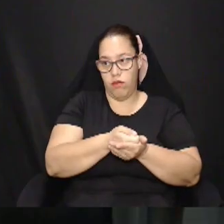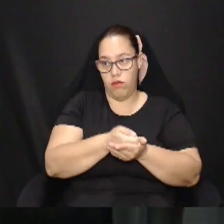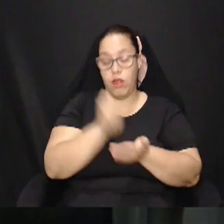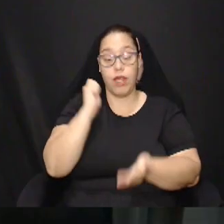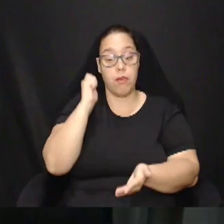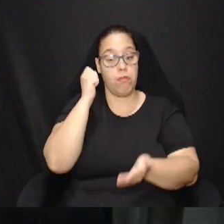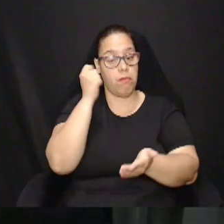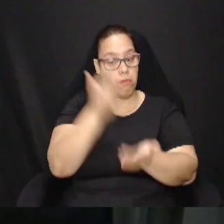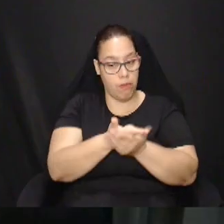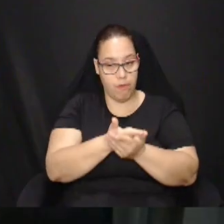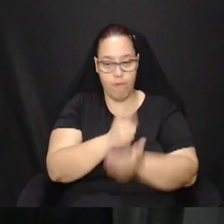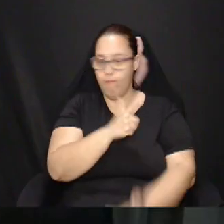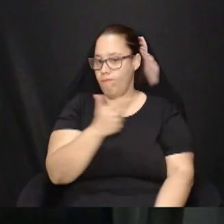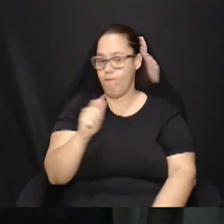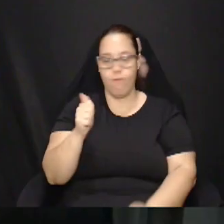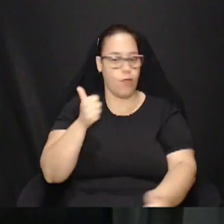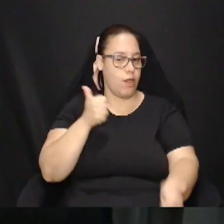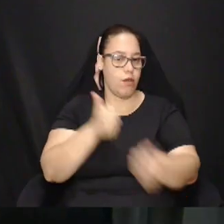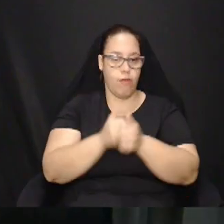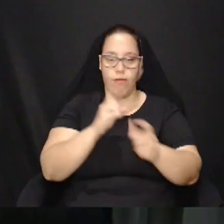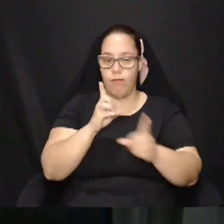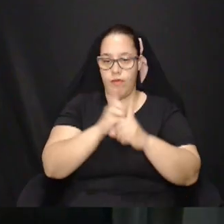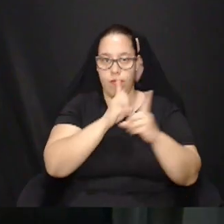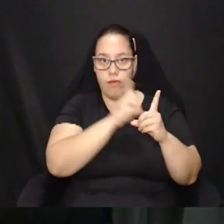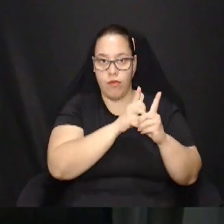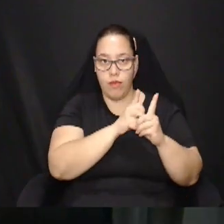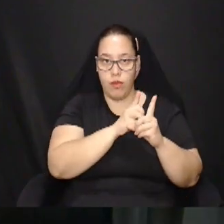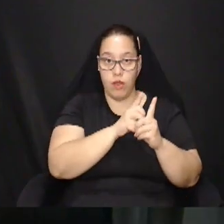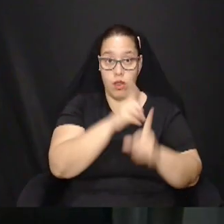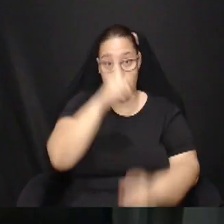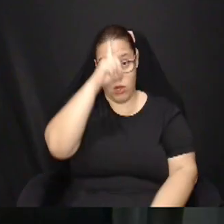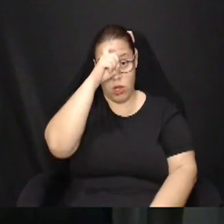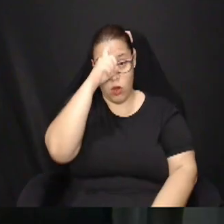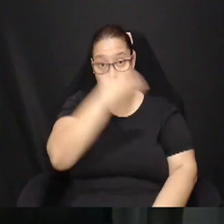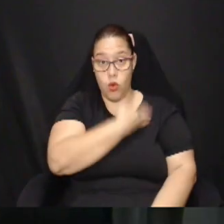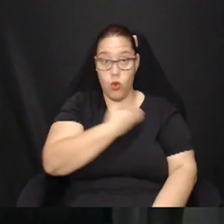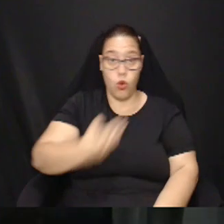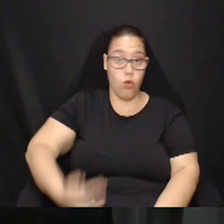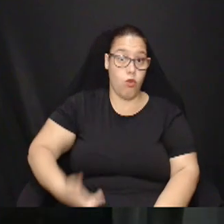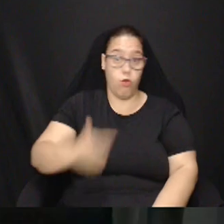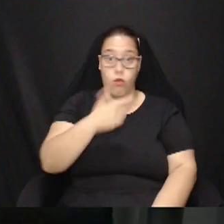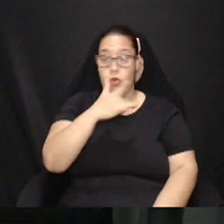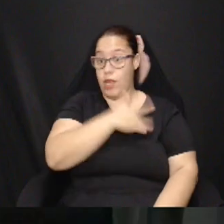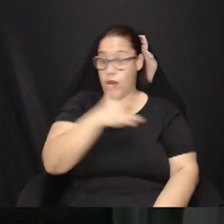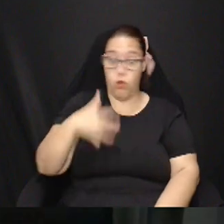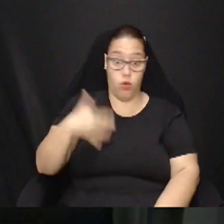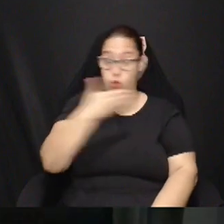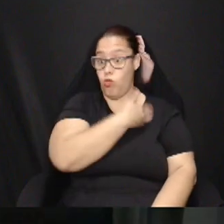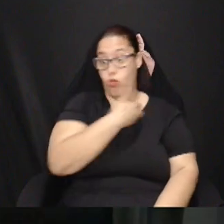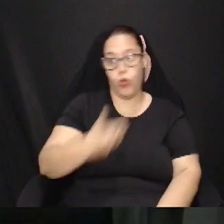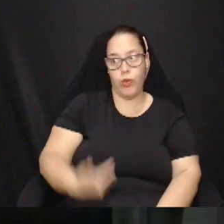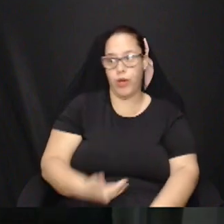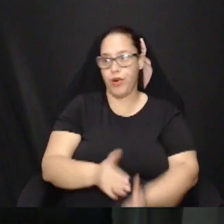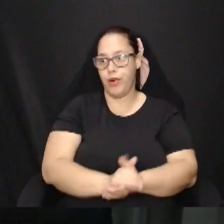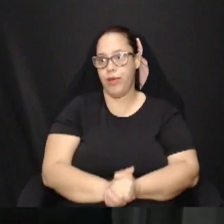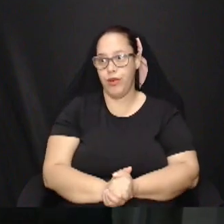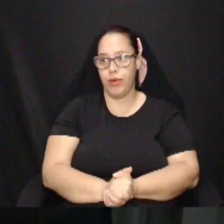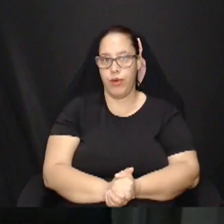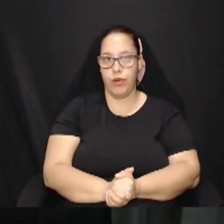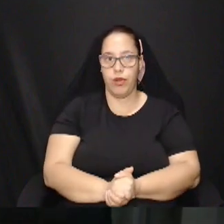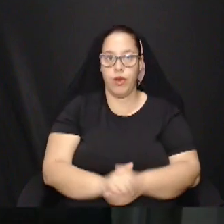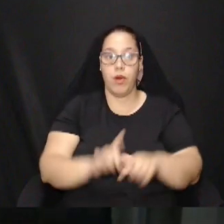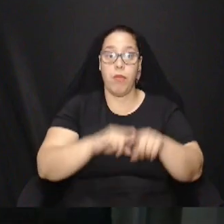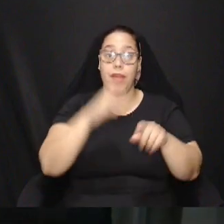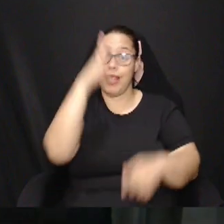será assistido. Não existem hospitais públicos, não existe saúde pública. Mas Brasil não.